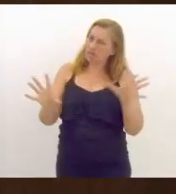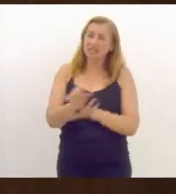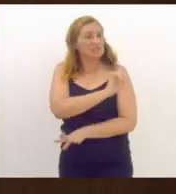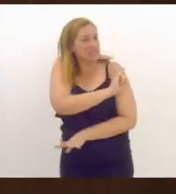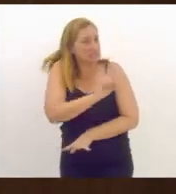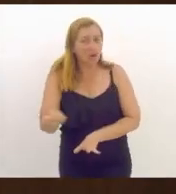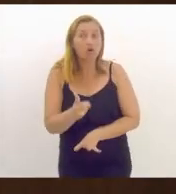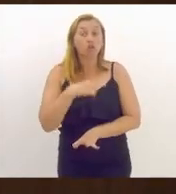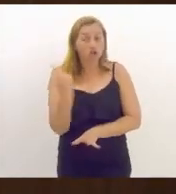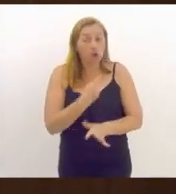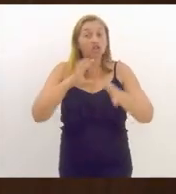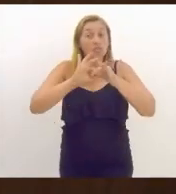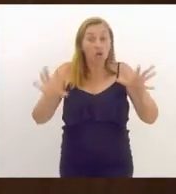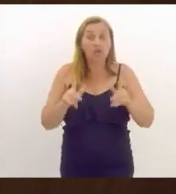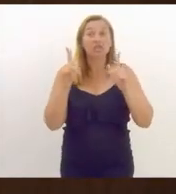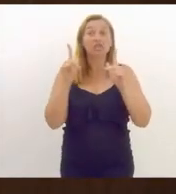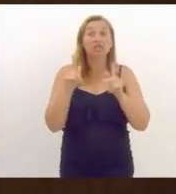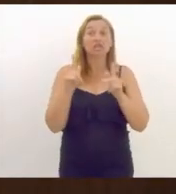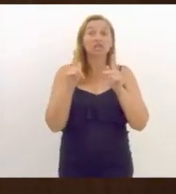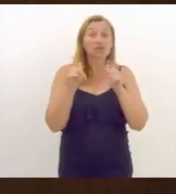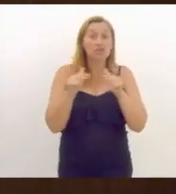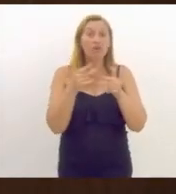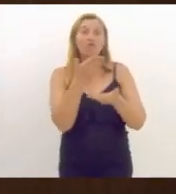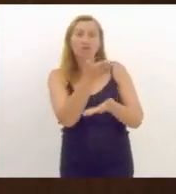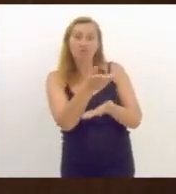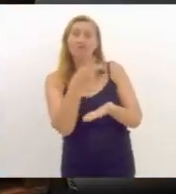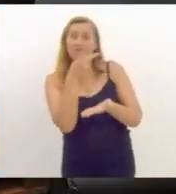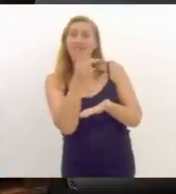Democratas como vocês são